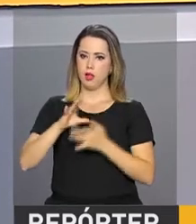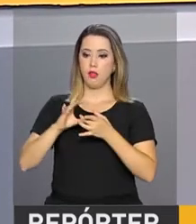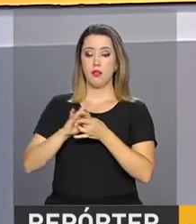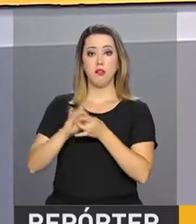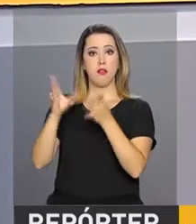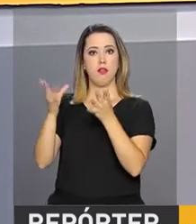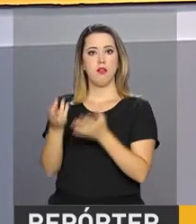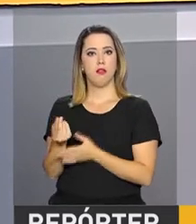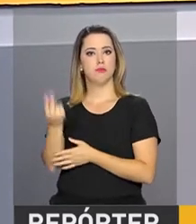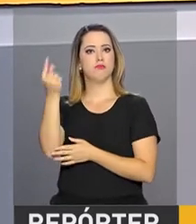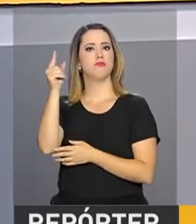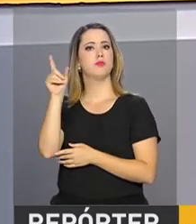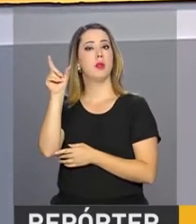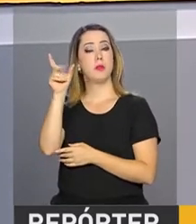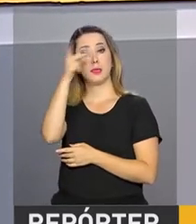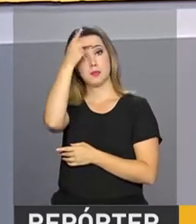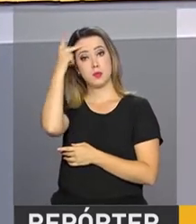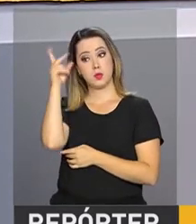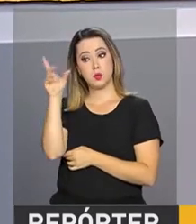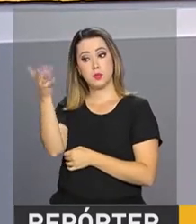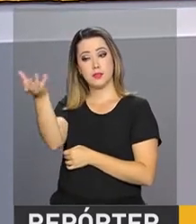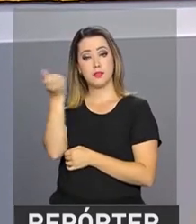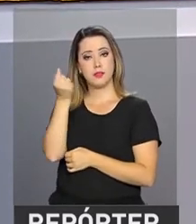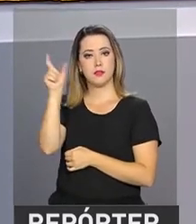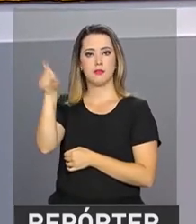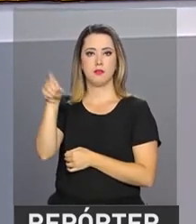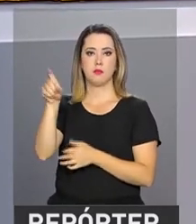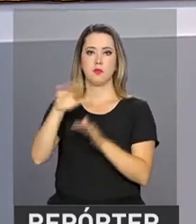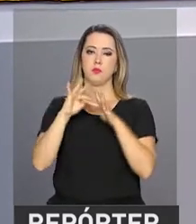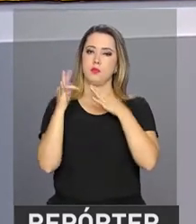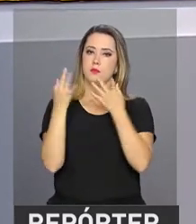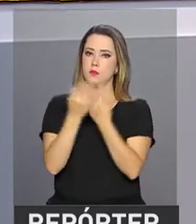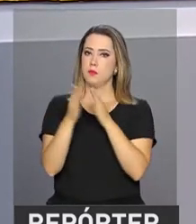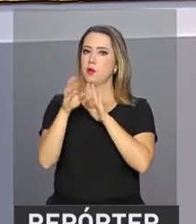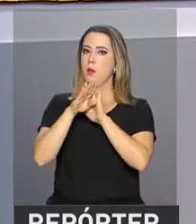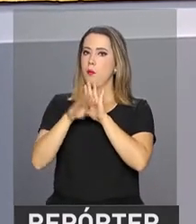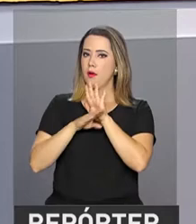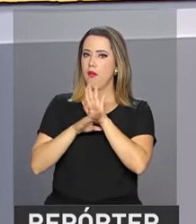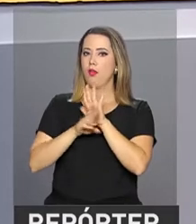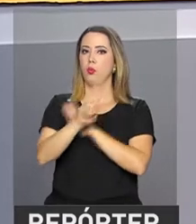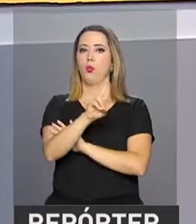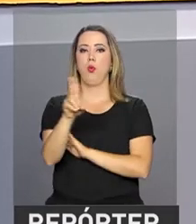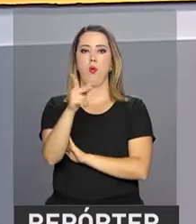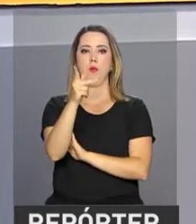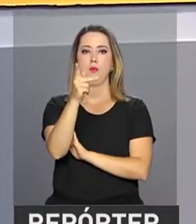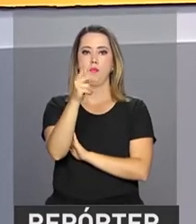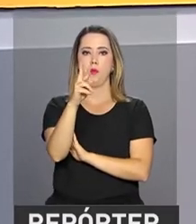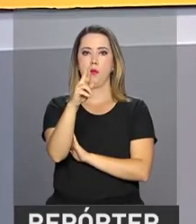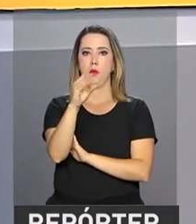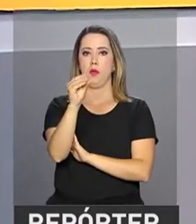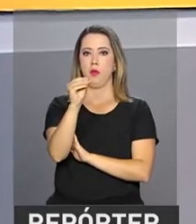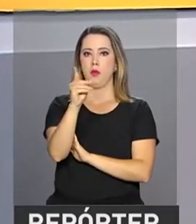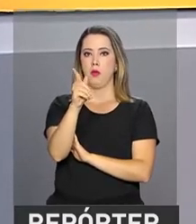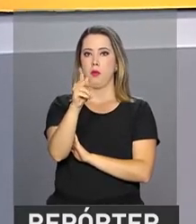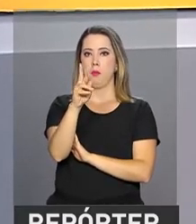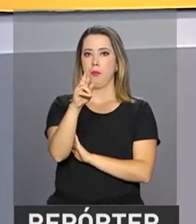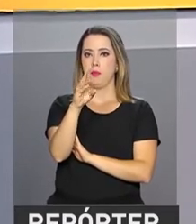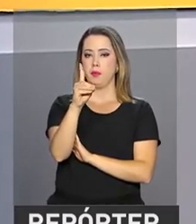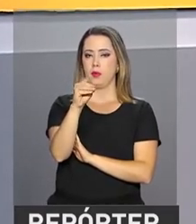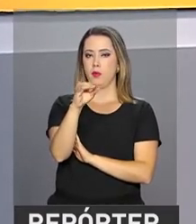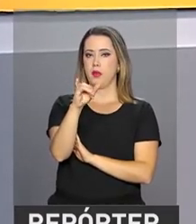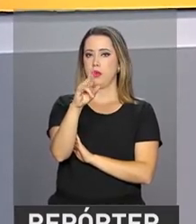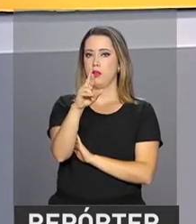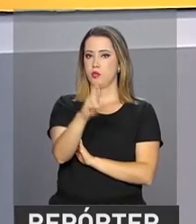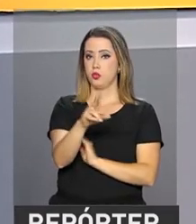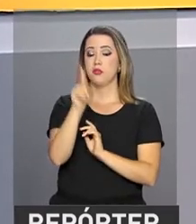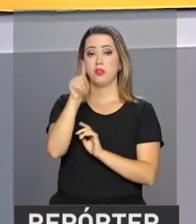independência financeira dos beneficiários do Bolsa Família. Esse é o plano Progredir, lançado pelo governo federal. Uma das metas do